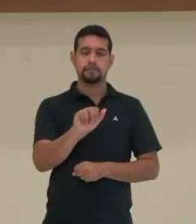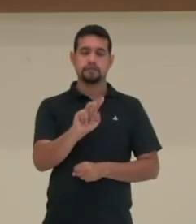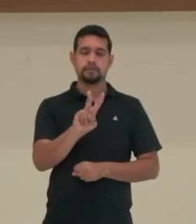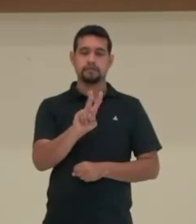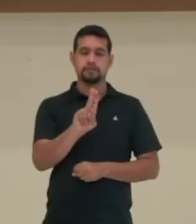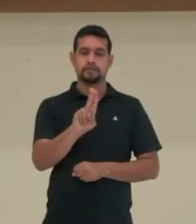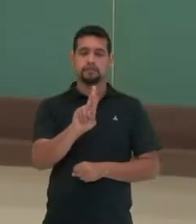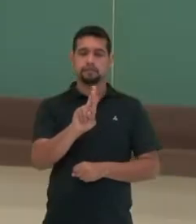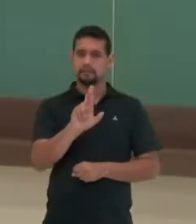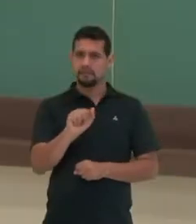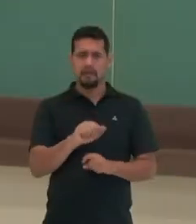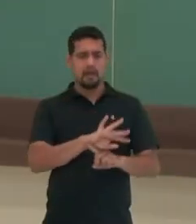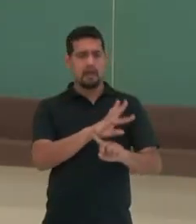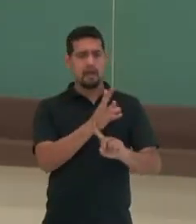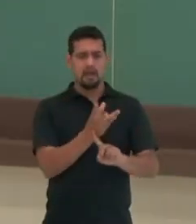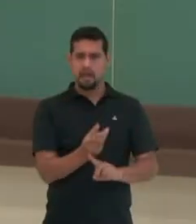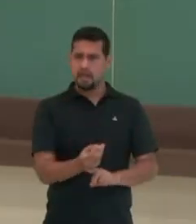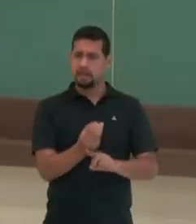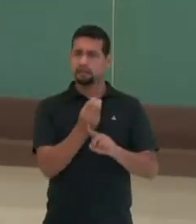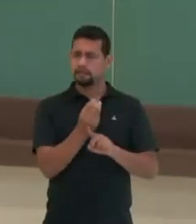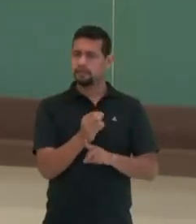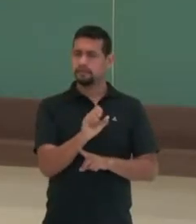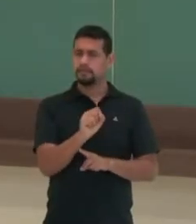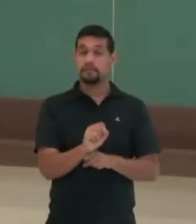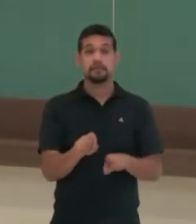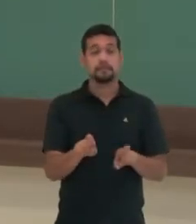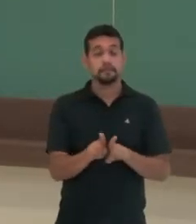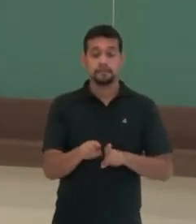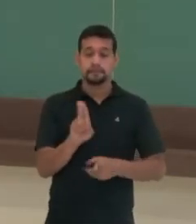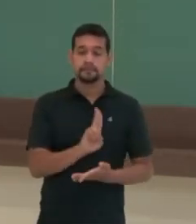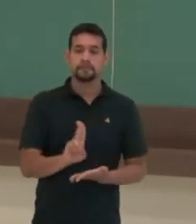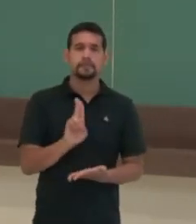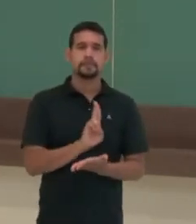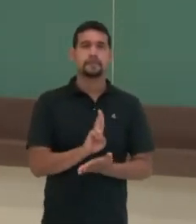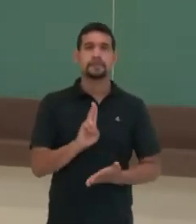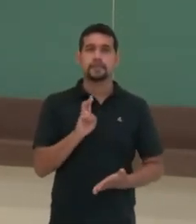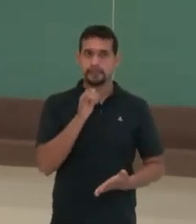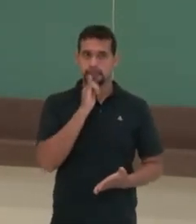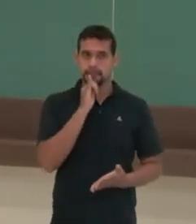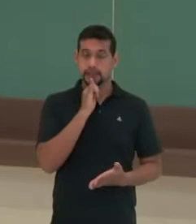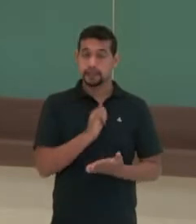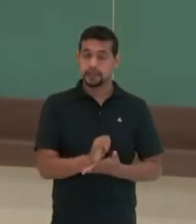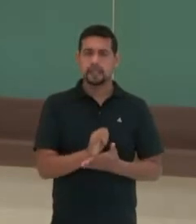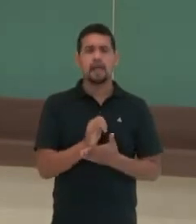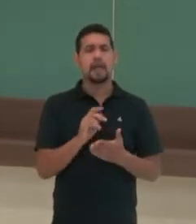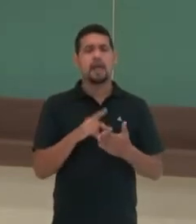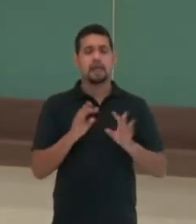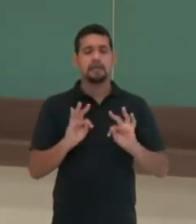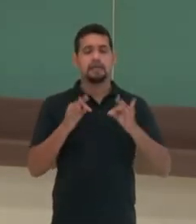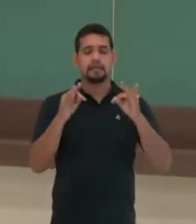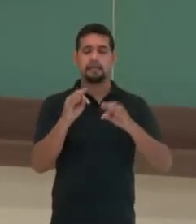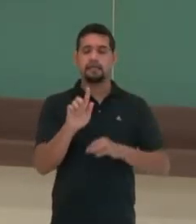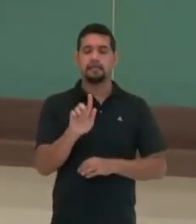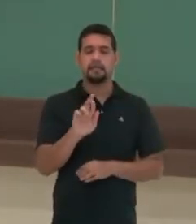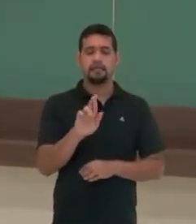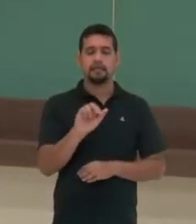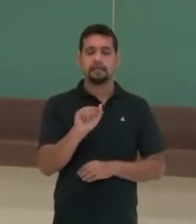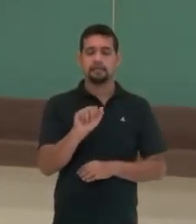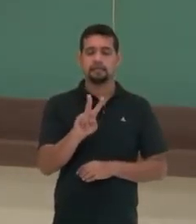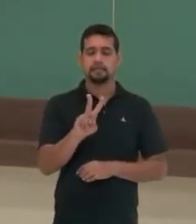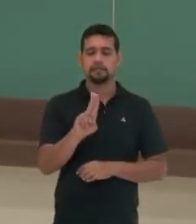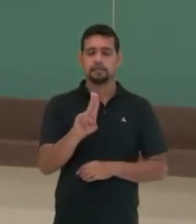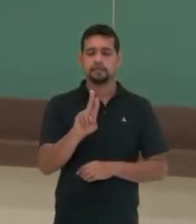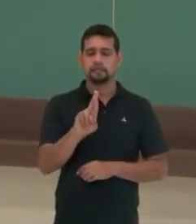da gravação, a xilogravura, que é utilizada a questão da madeira. Então é a técnica da gravura, a